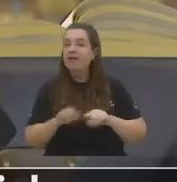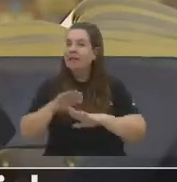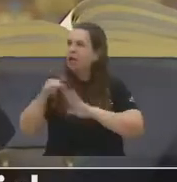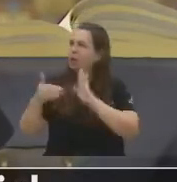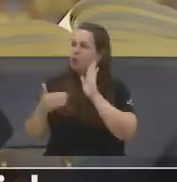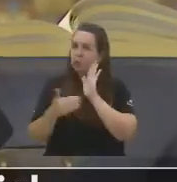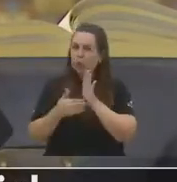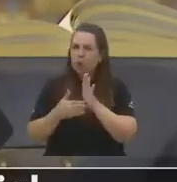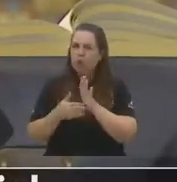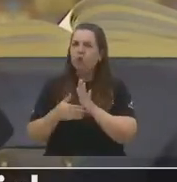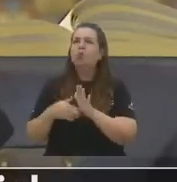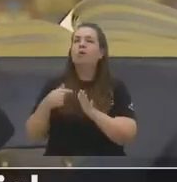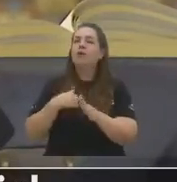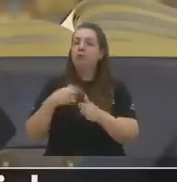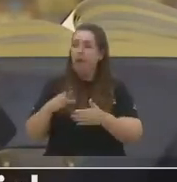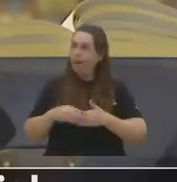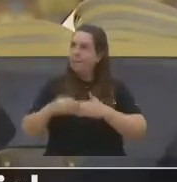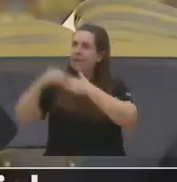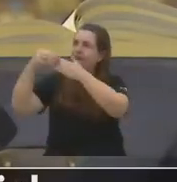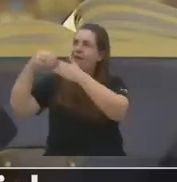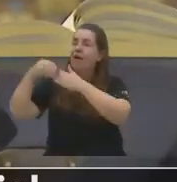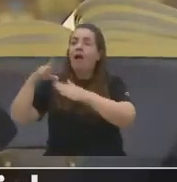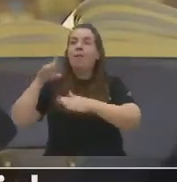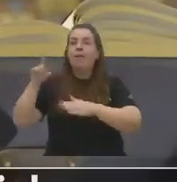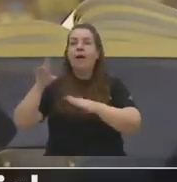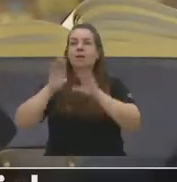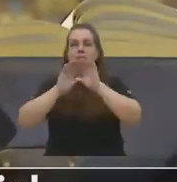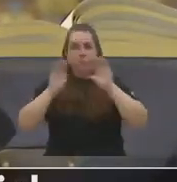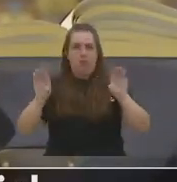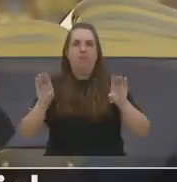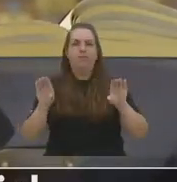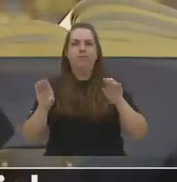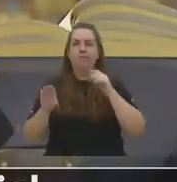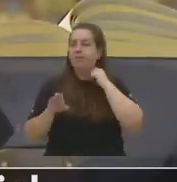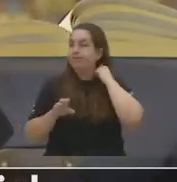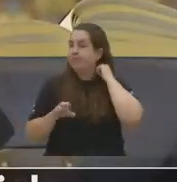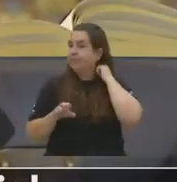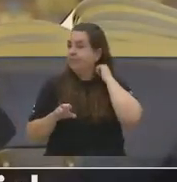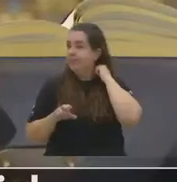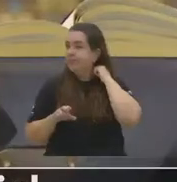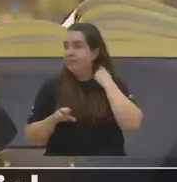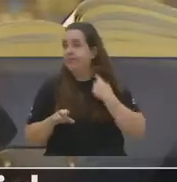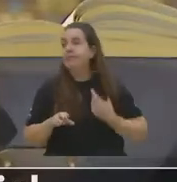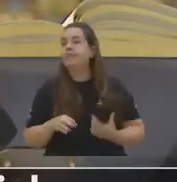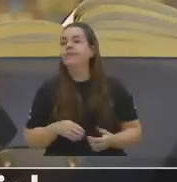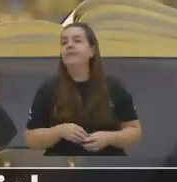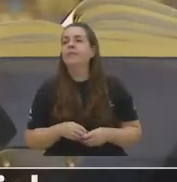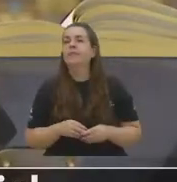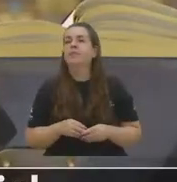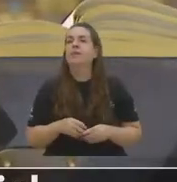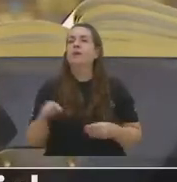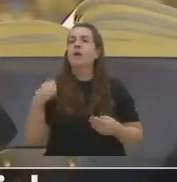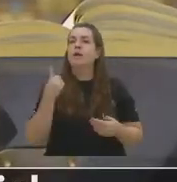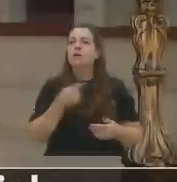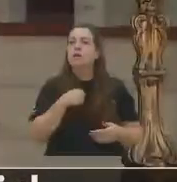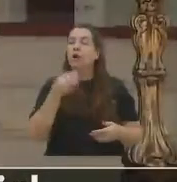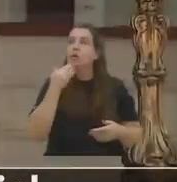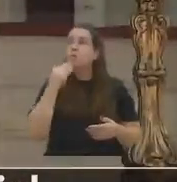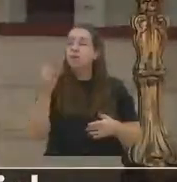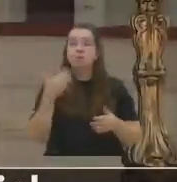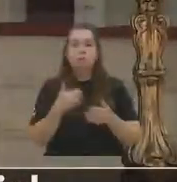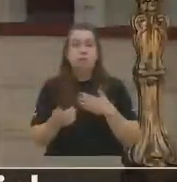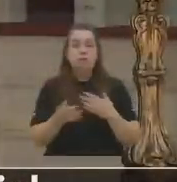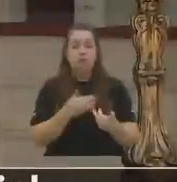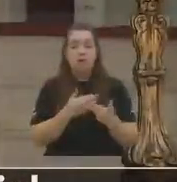que vai me levar para o céu. Agora, a gente pede de